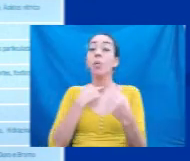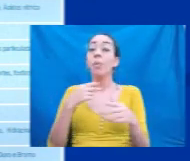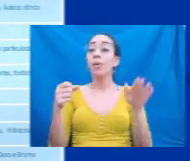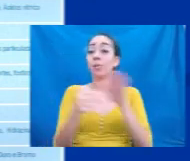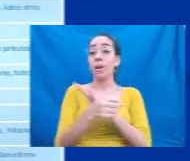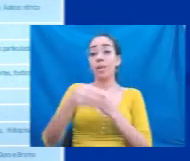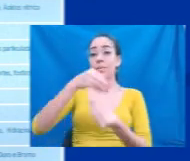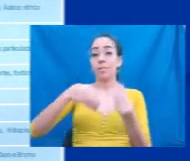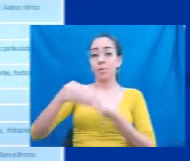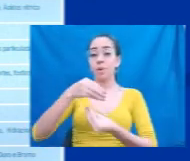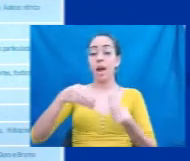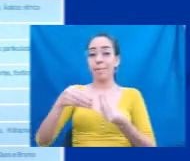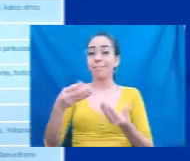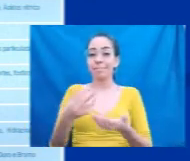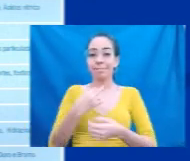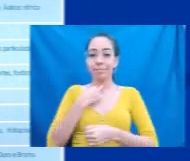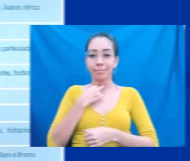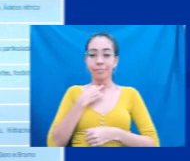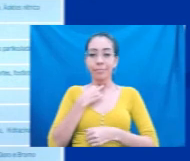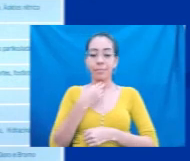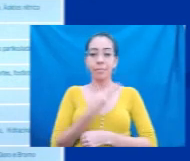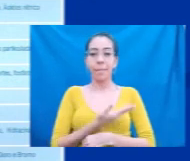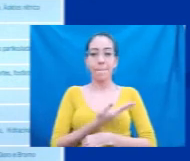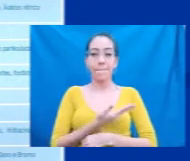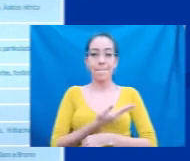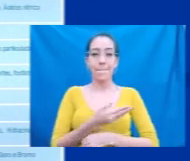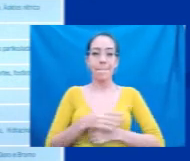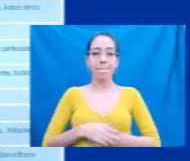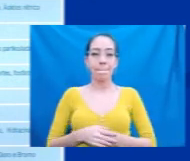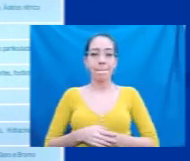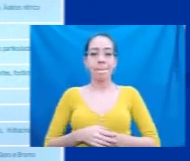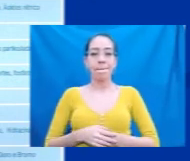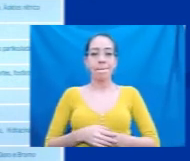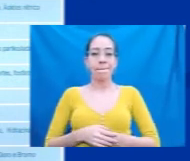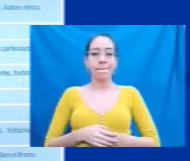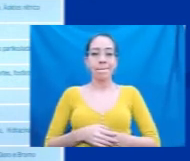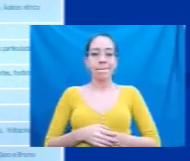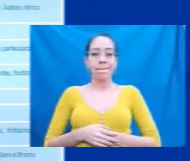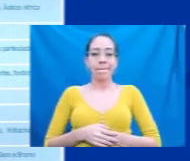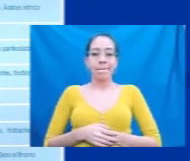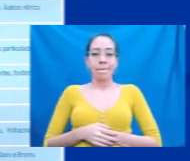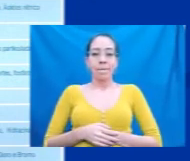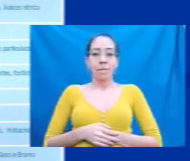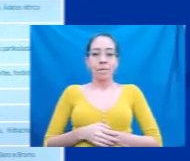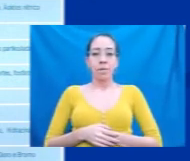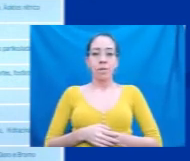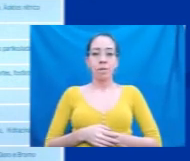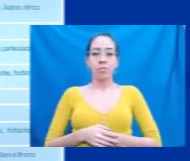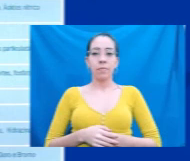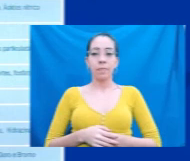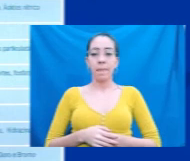viu ali para o bromo, né? O éter etílico para ácido nítrico hiperclórico, para peróxido de sódio, cloro e